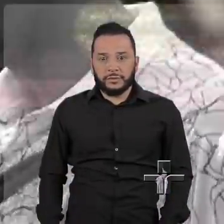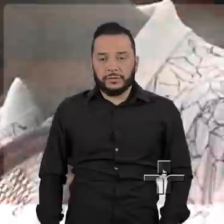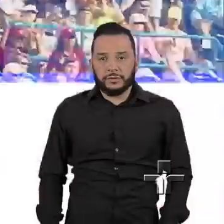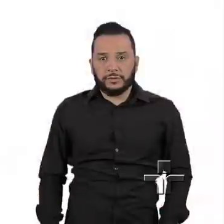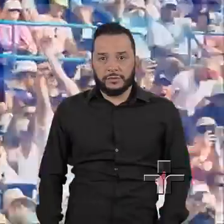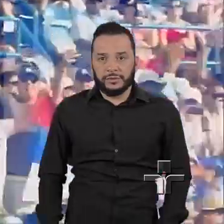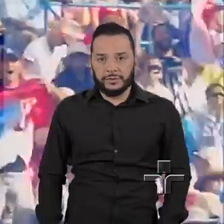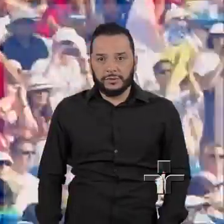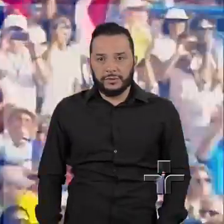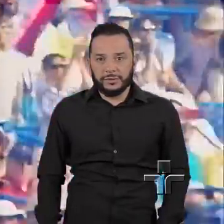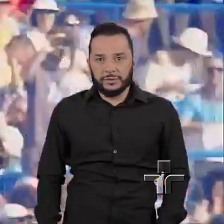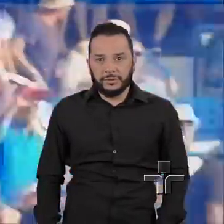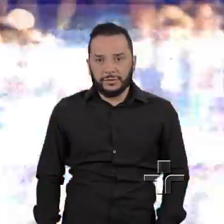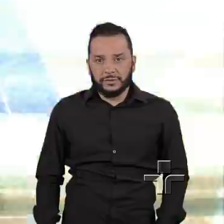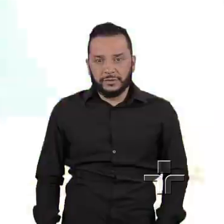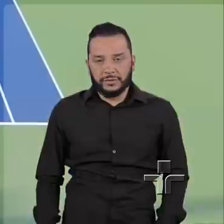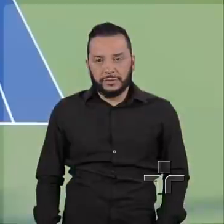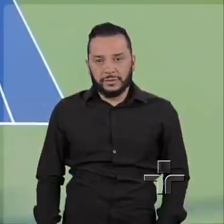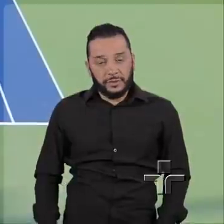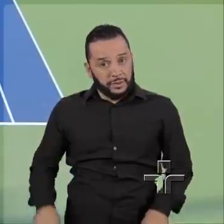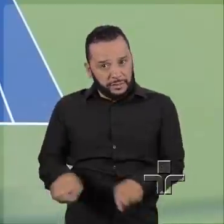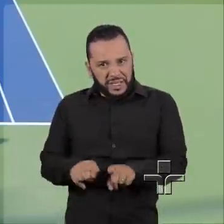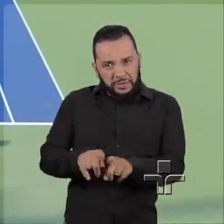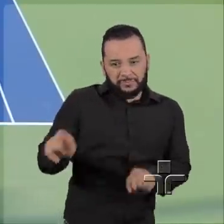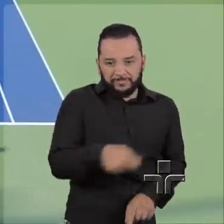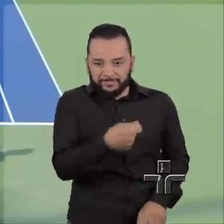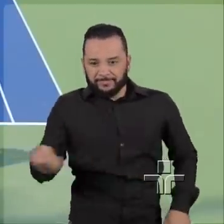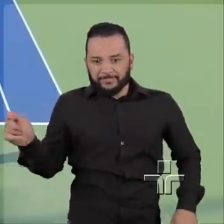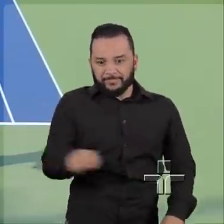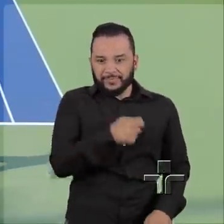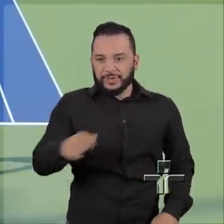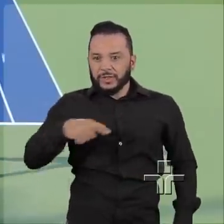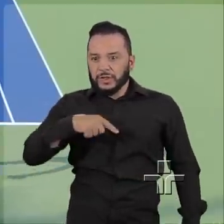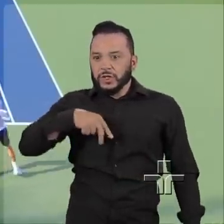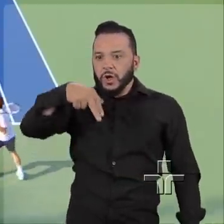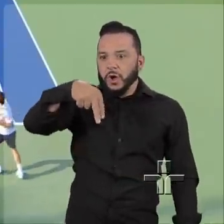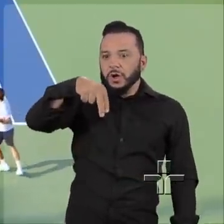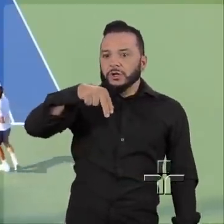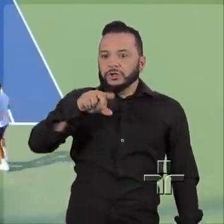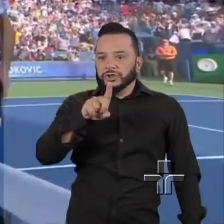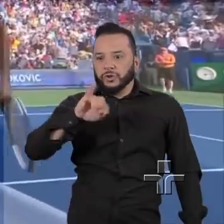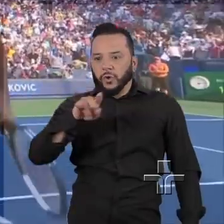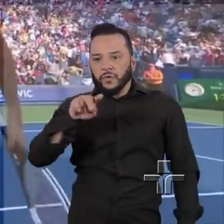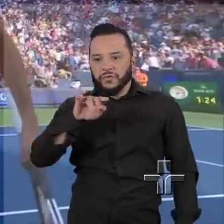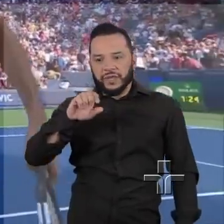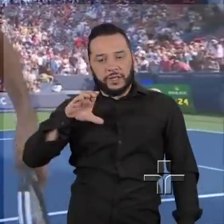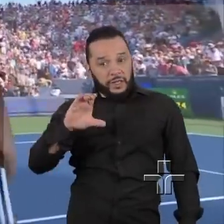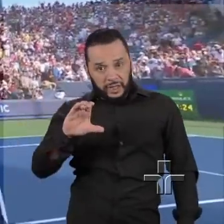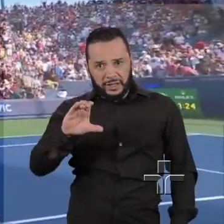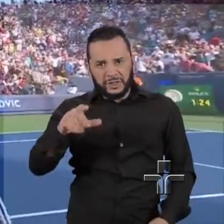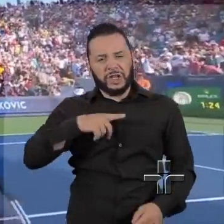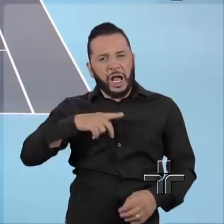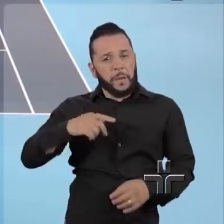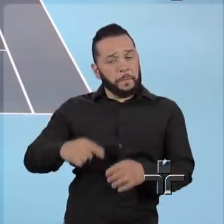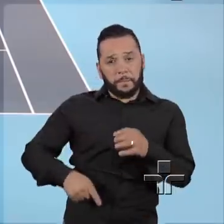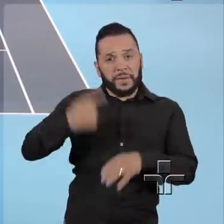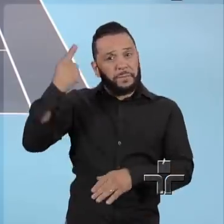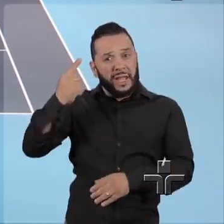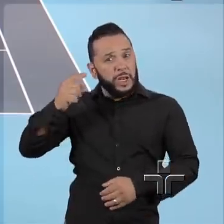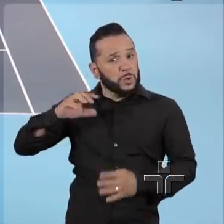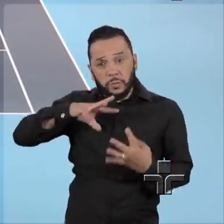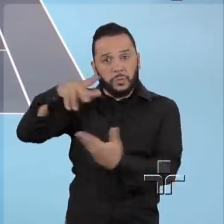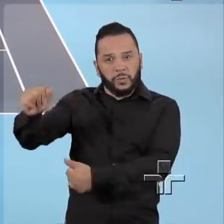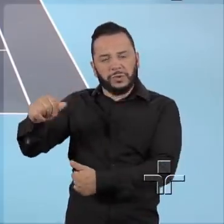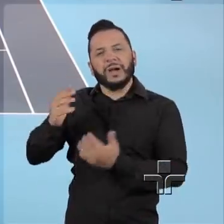No tênis, Novak Djokovic viveu um ano de superação. voltou a ser o número 1 do mundo. Mas o